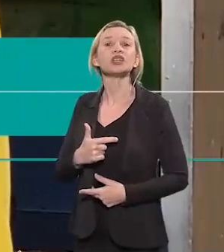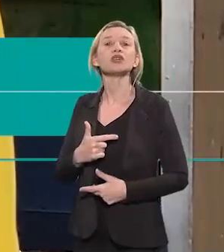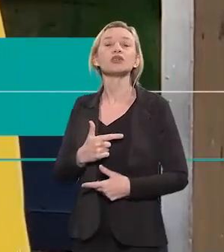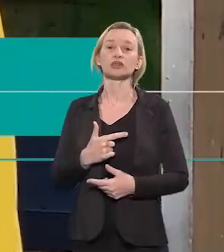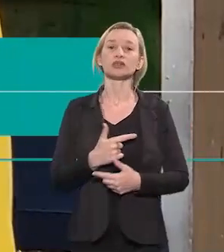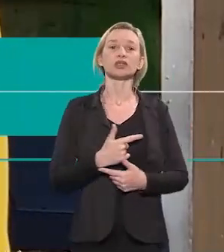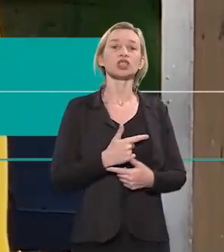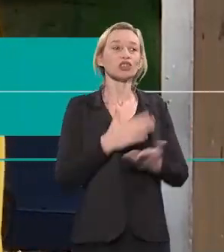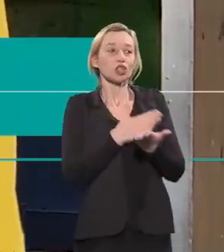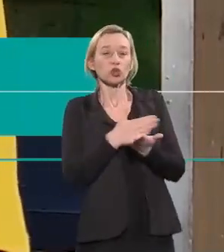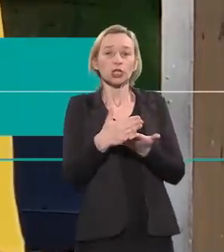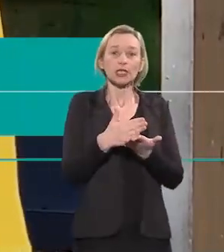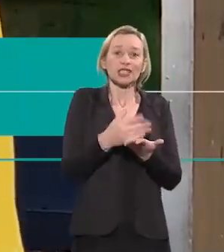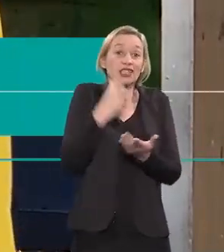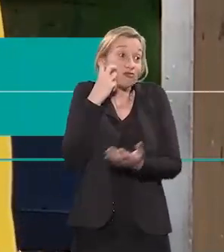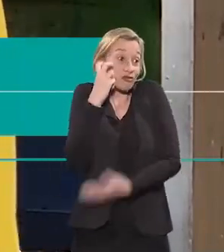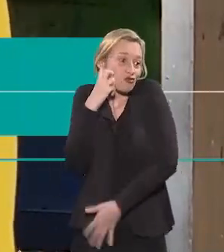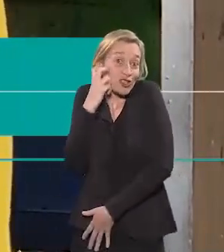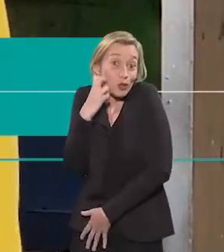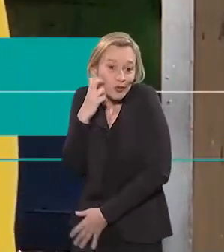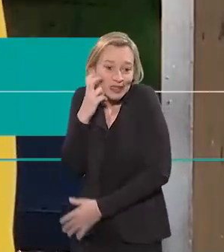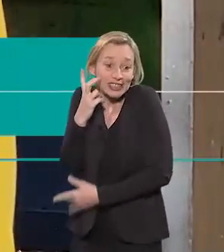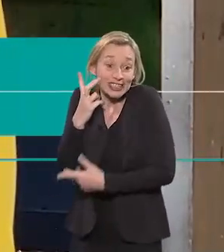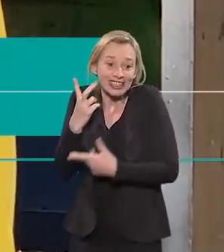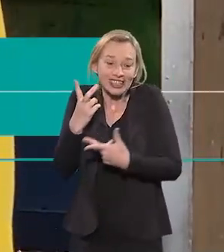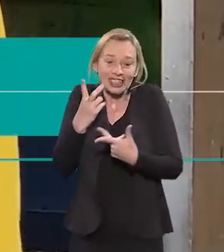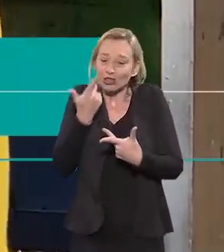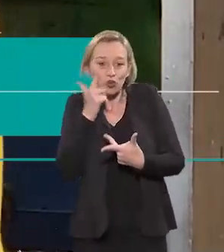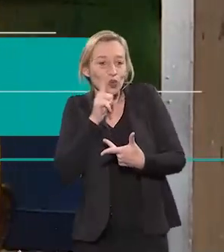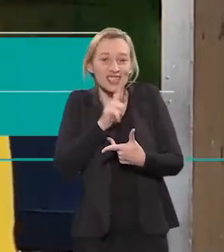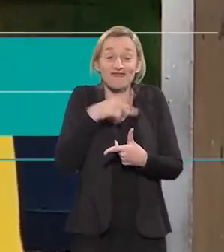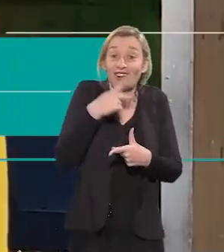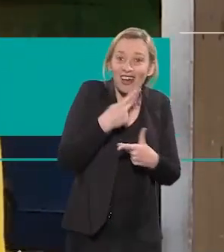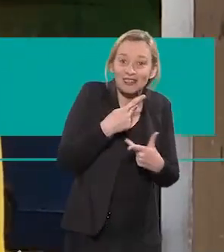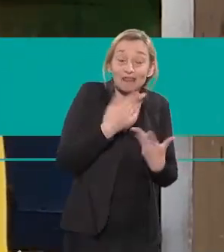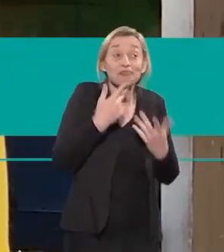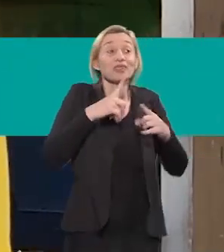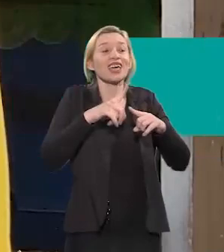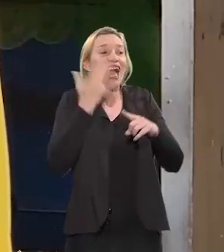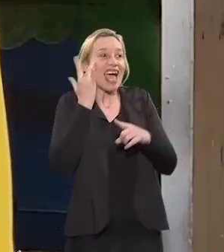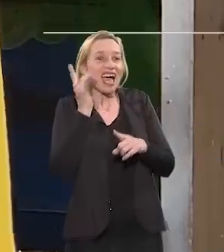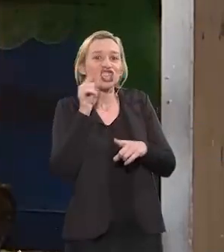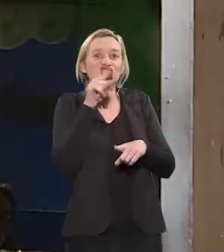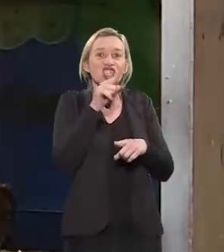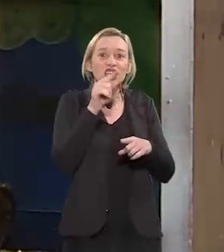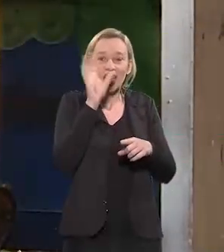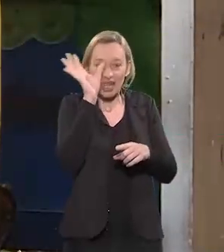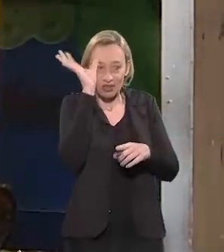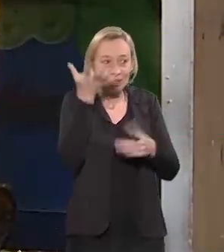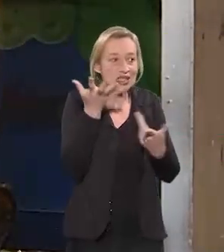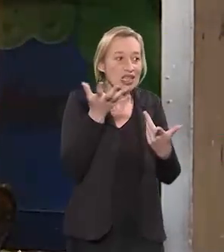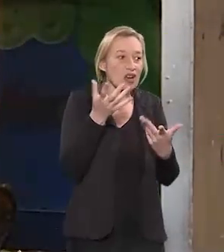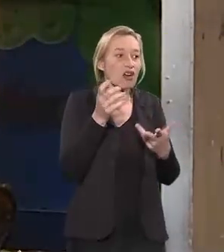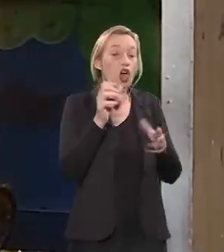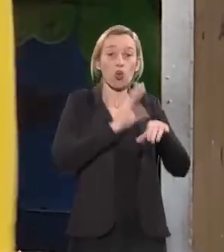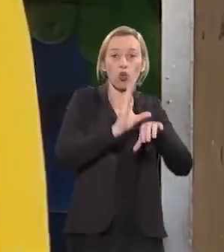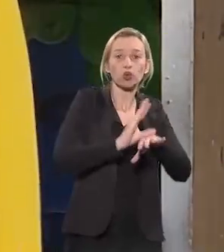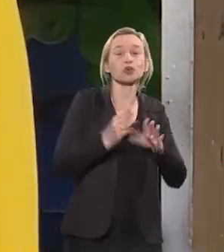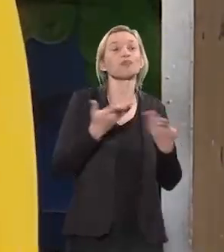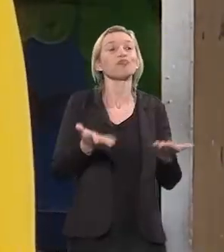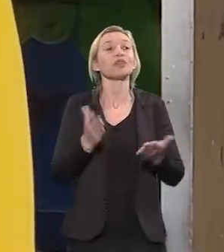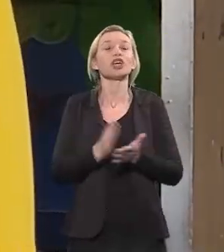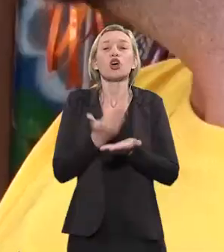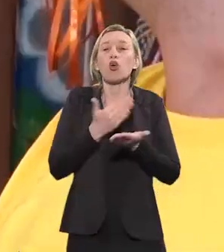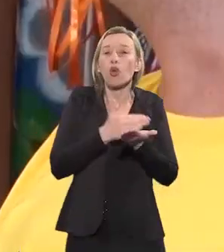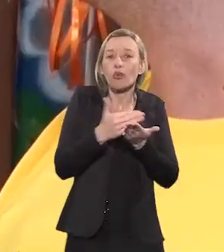posicionar, você consegue se expressar, porque no início assim, a timidez é tão grande que elas não conseguem falar, né? E acham que a solução da vida delas vai ser